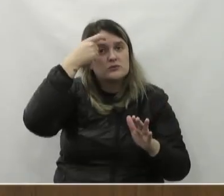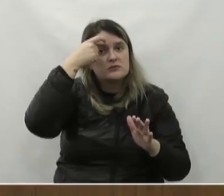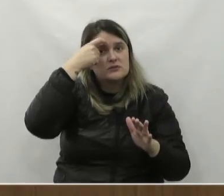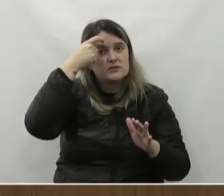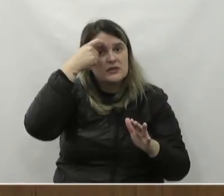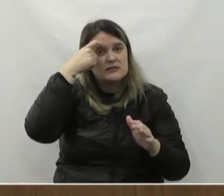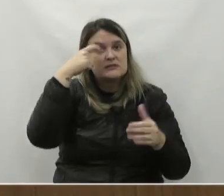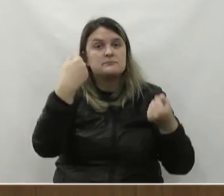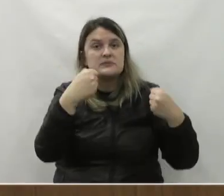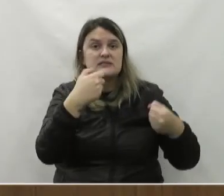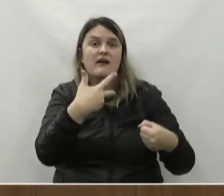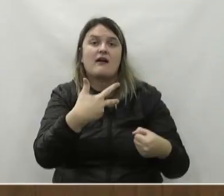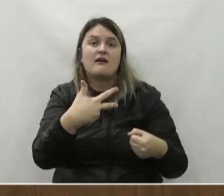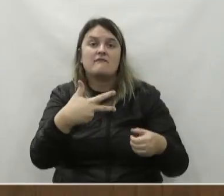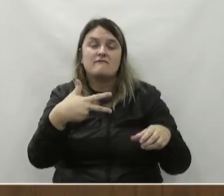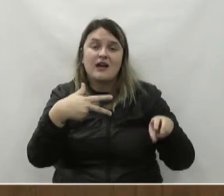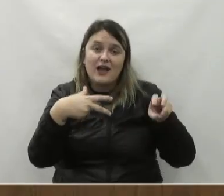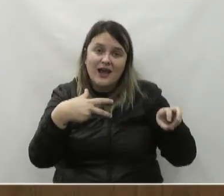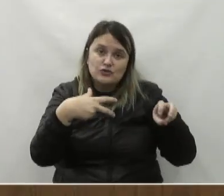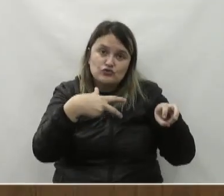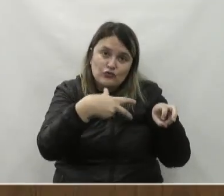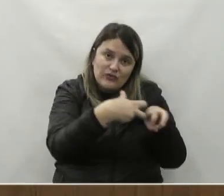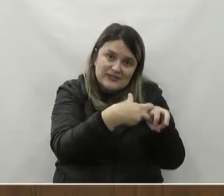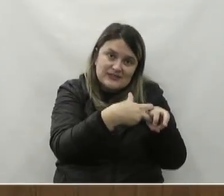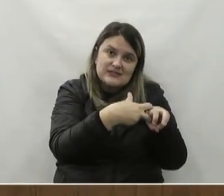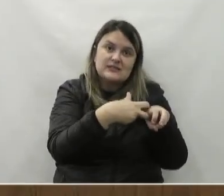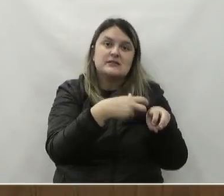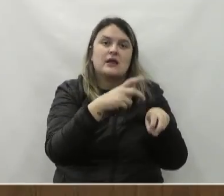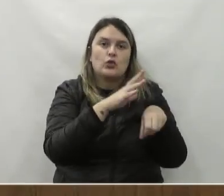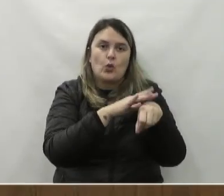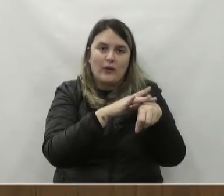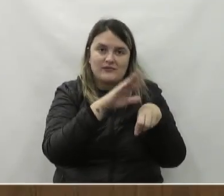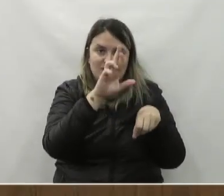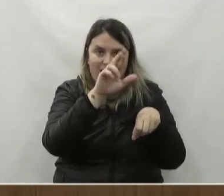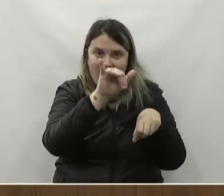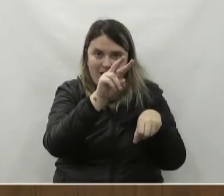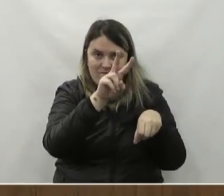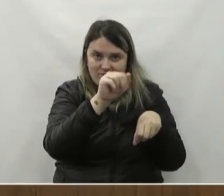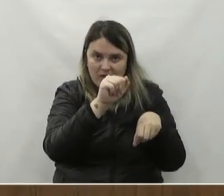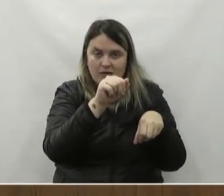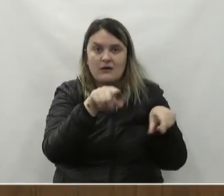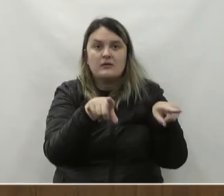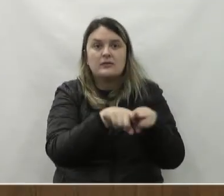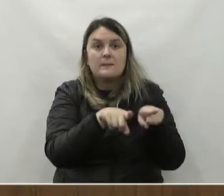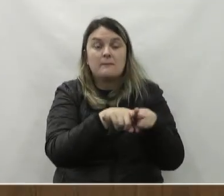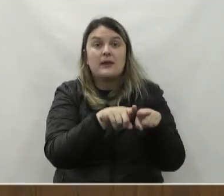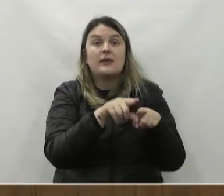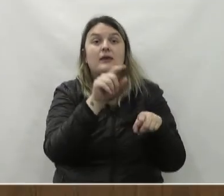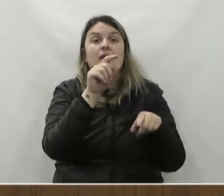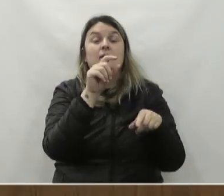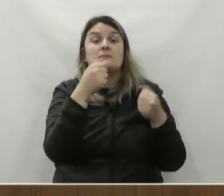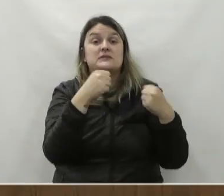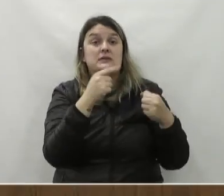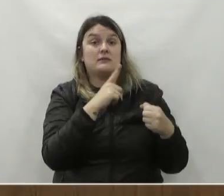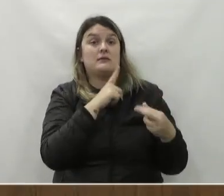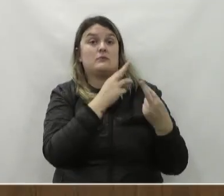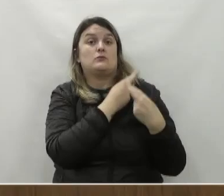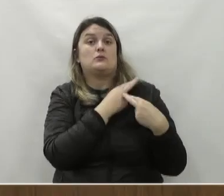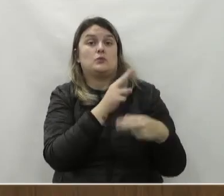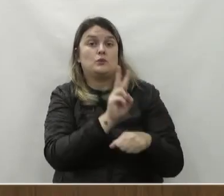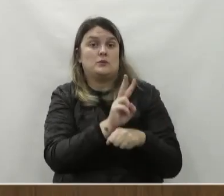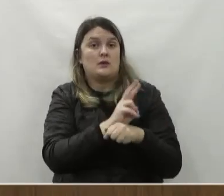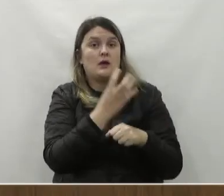sobre vacinação antirrábica e posse responsável, com ampla divulgação dos locais de